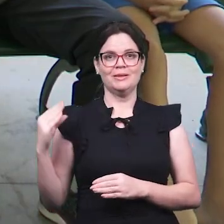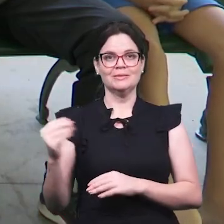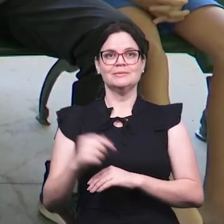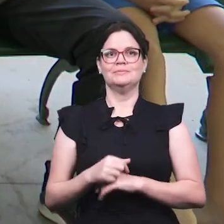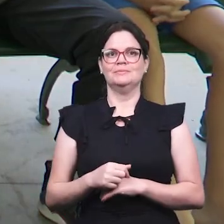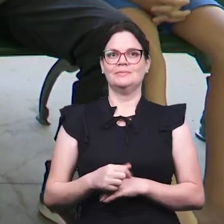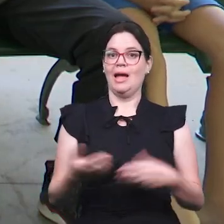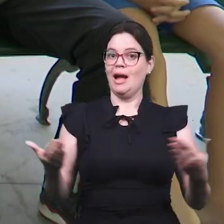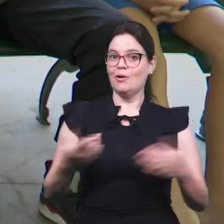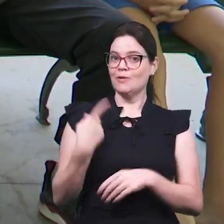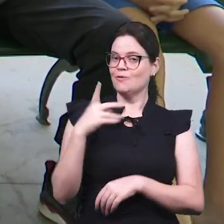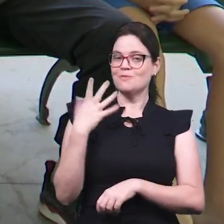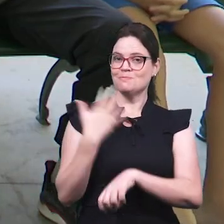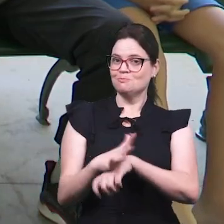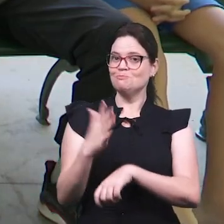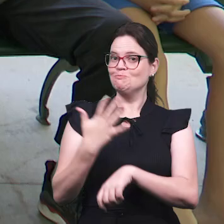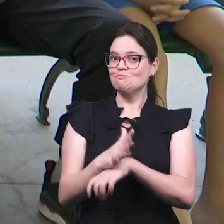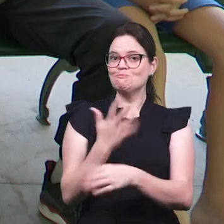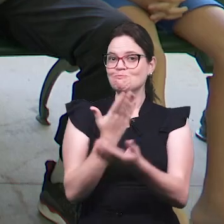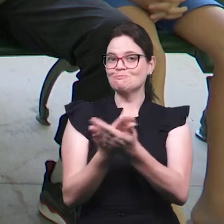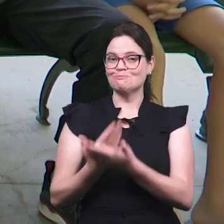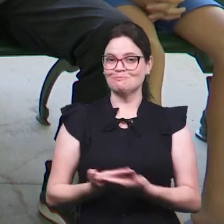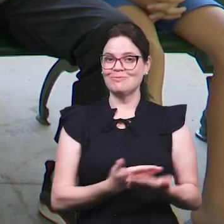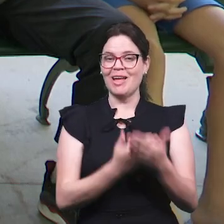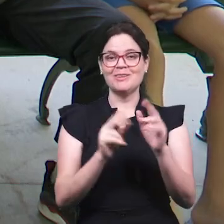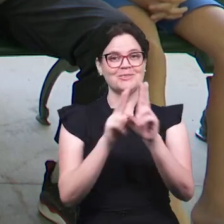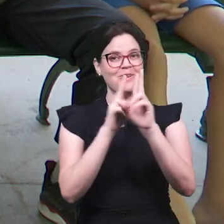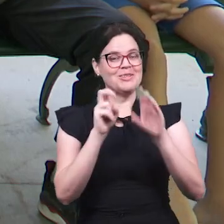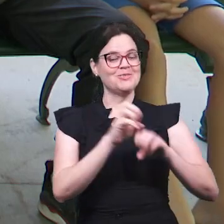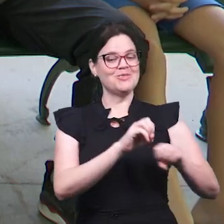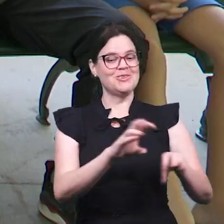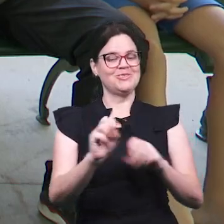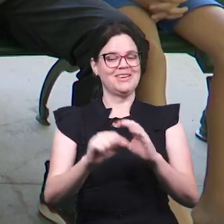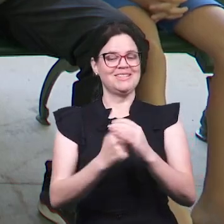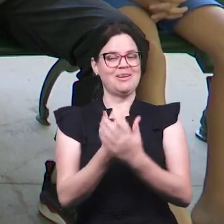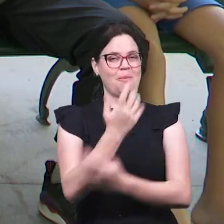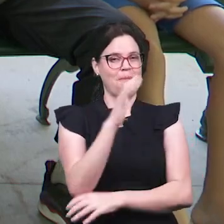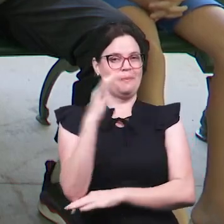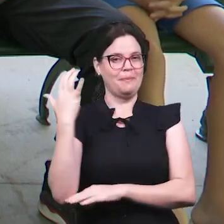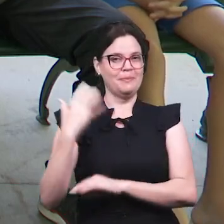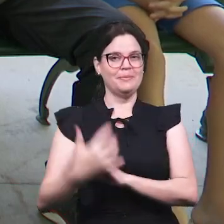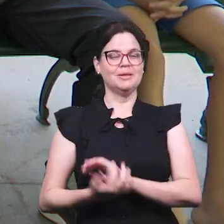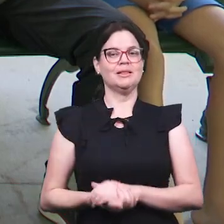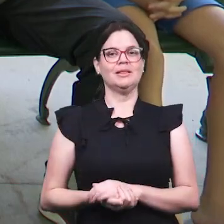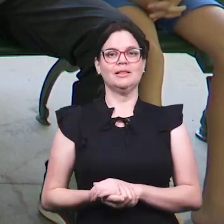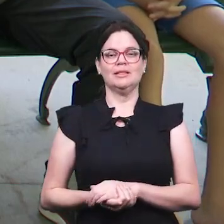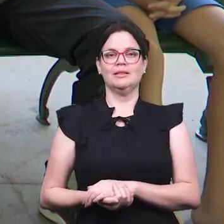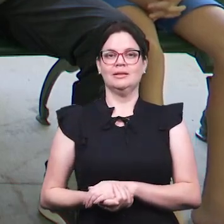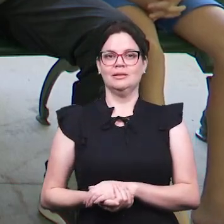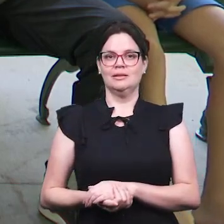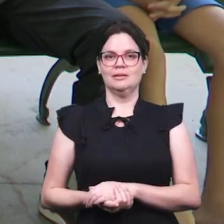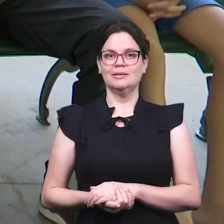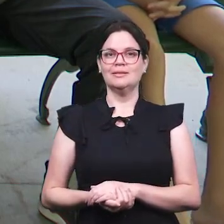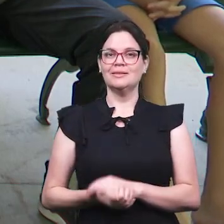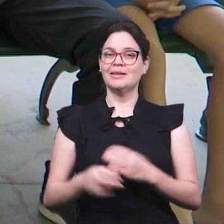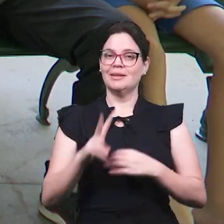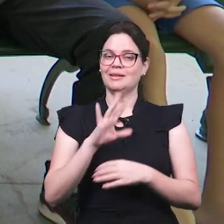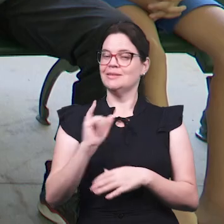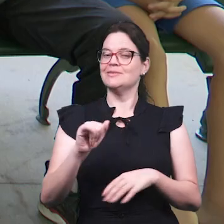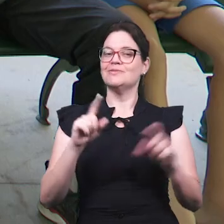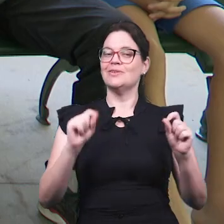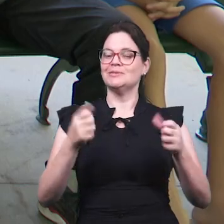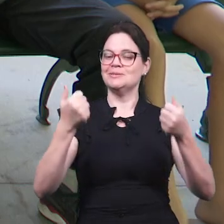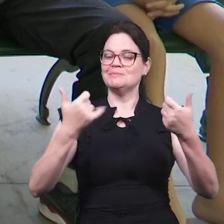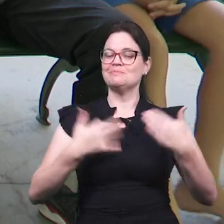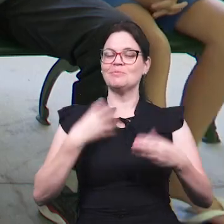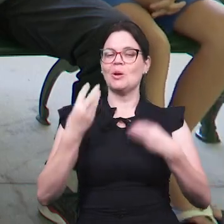que acabaram de participar da aula de educação ambiental e do plantio. E eles vão contar um pouquinho para a gente o que eles